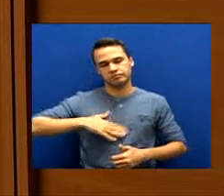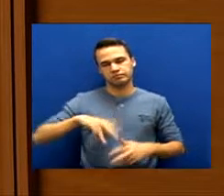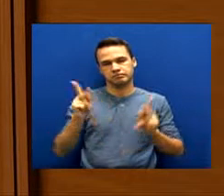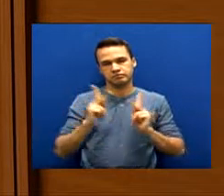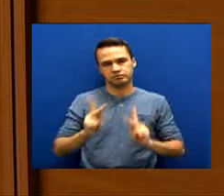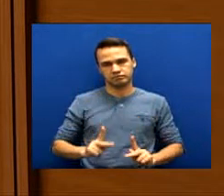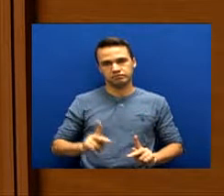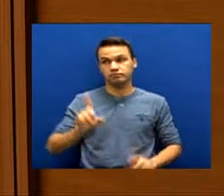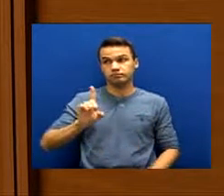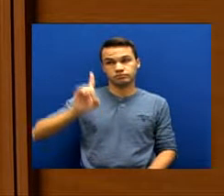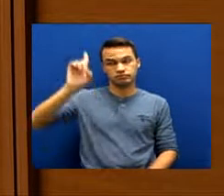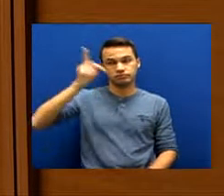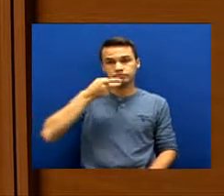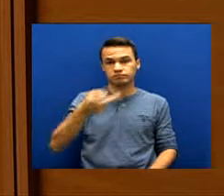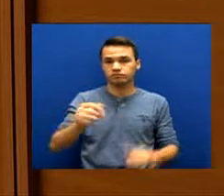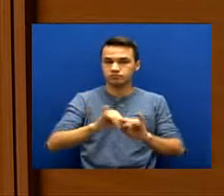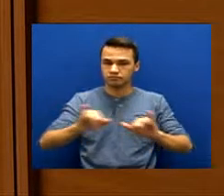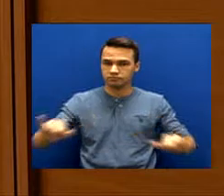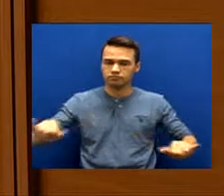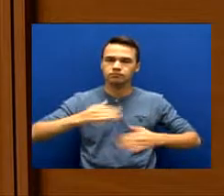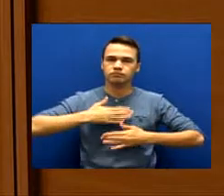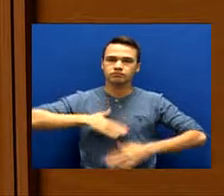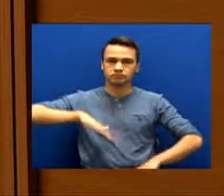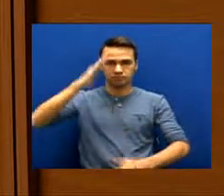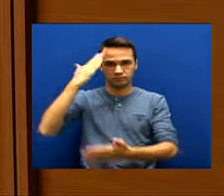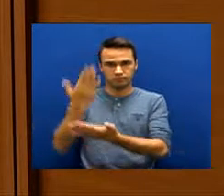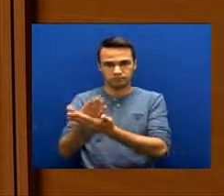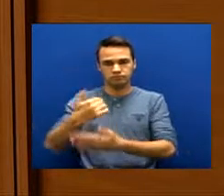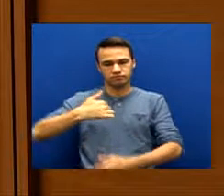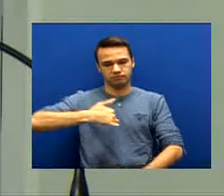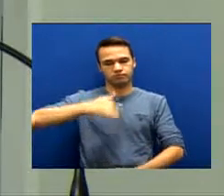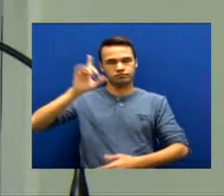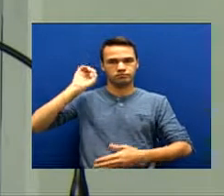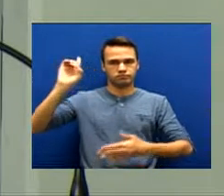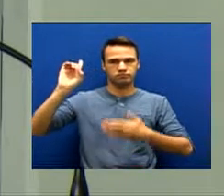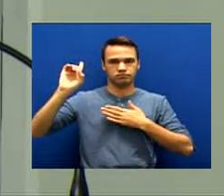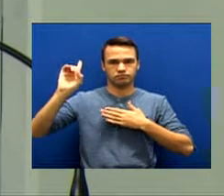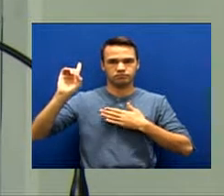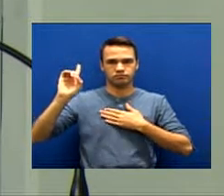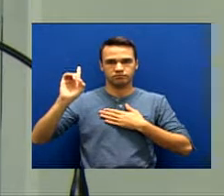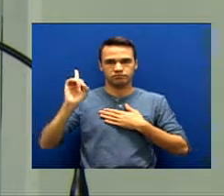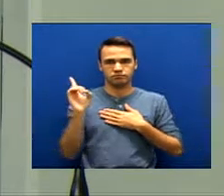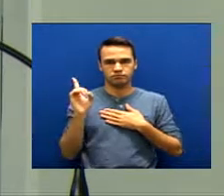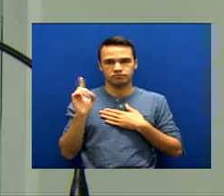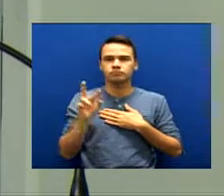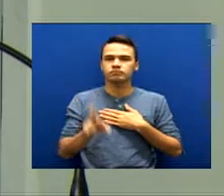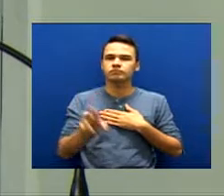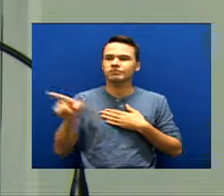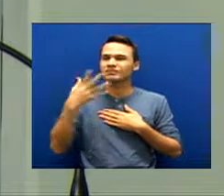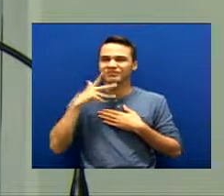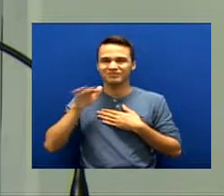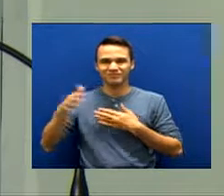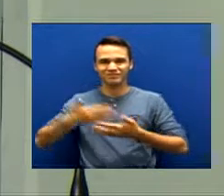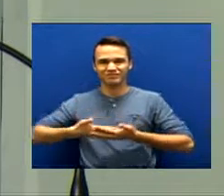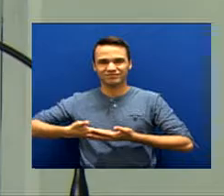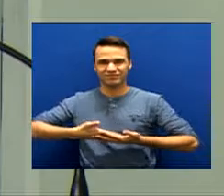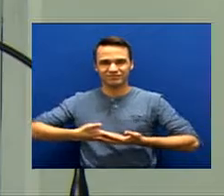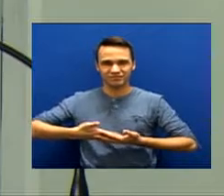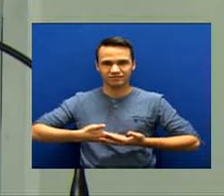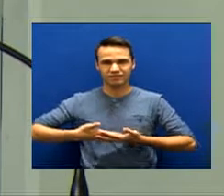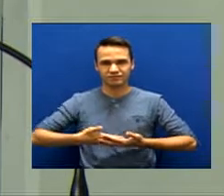que estava hoje aqui, é horrível. E certa feita, chegávamos em São Paulo, e o avião entrou numa turbulência